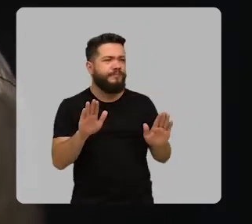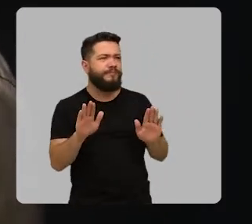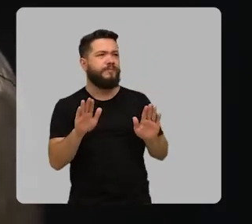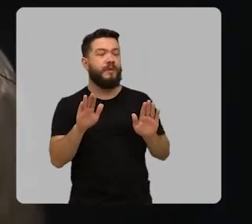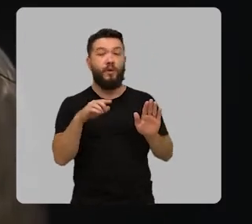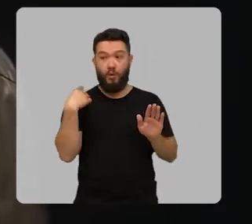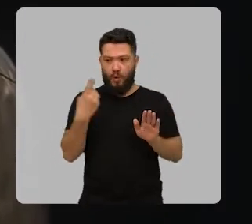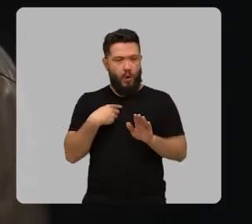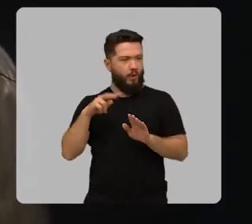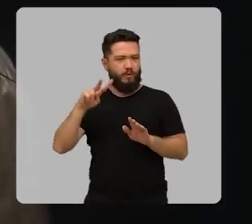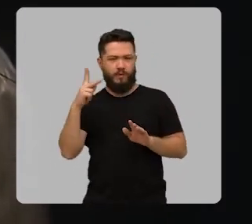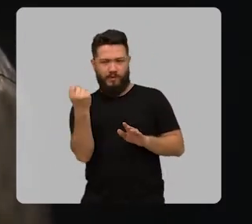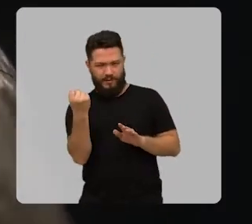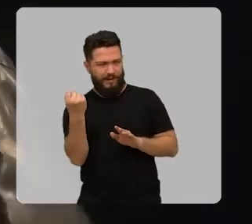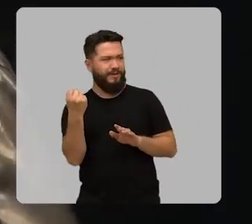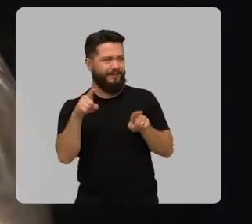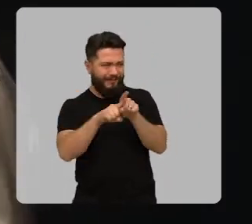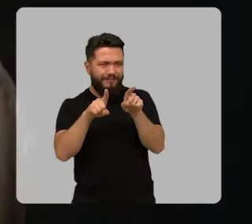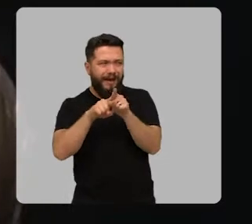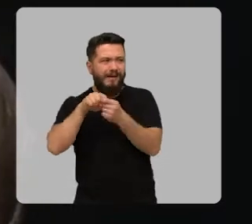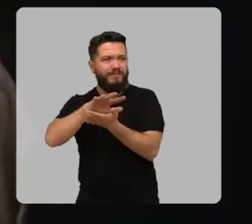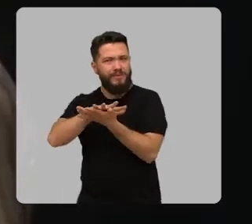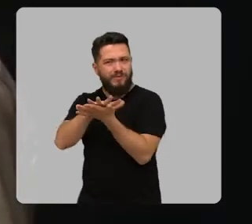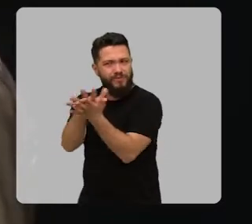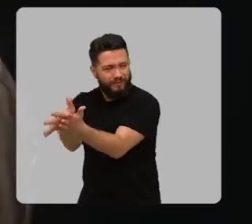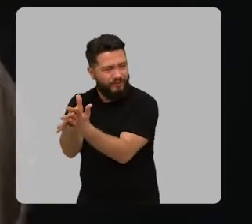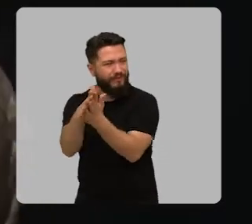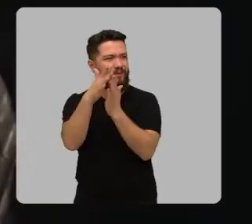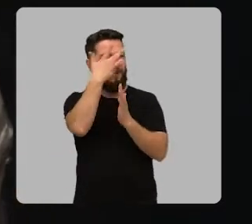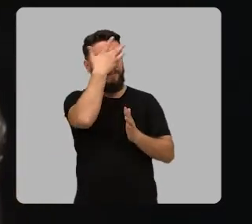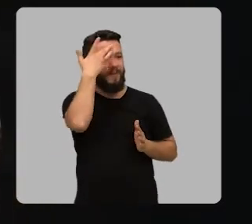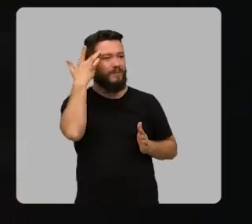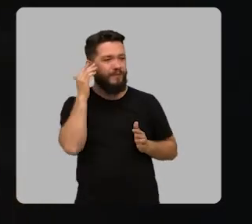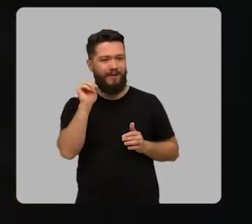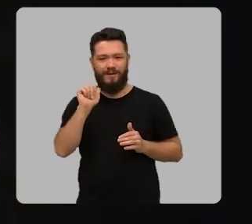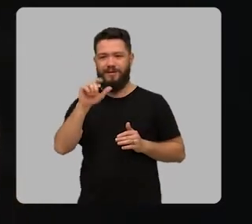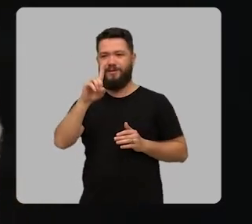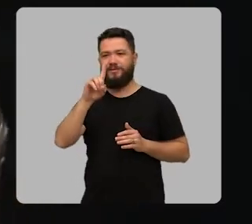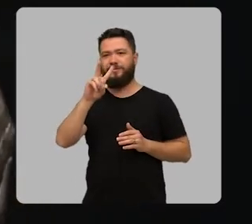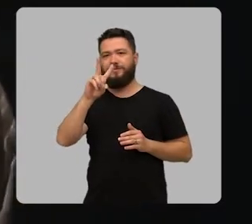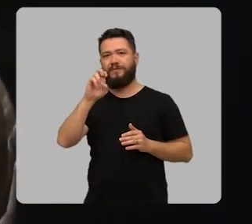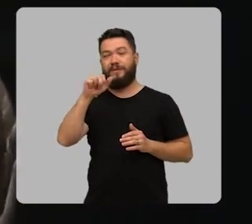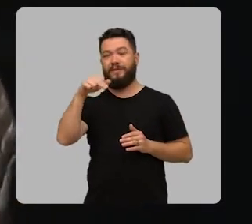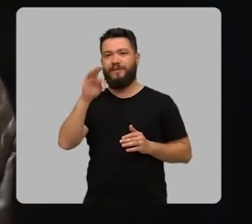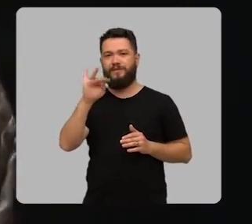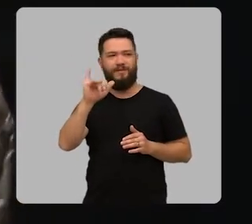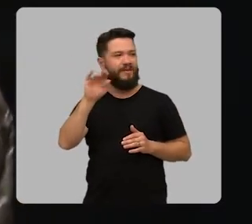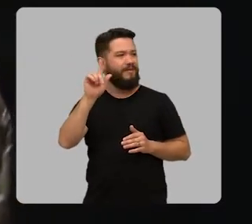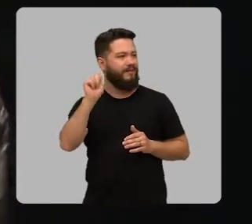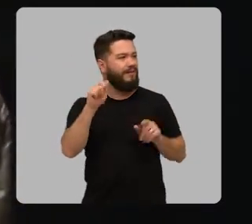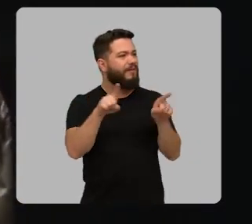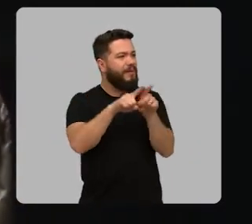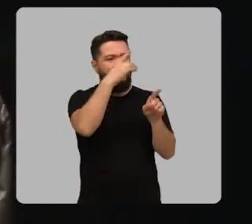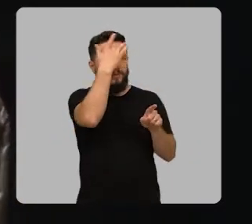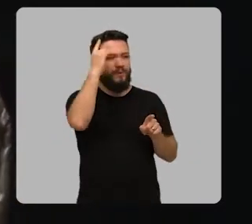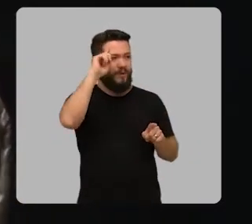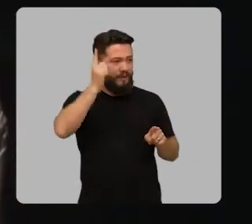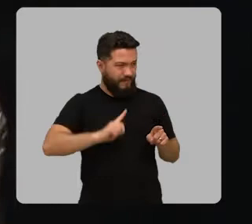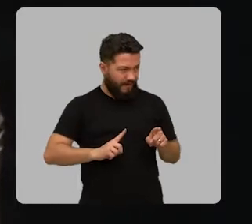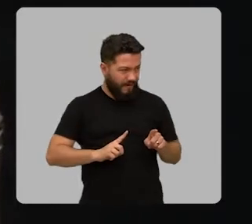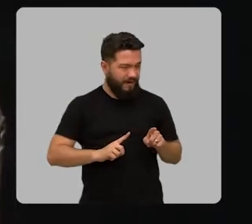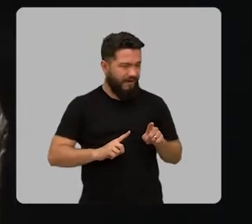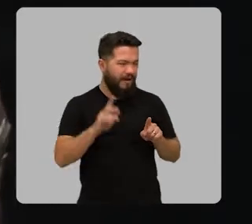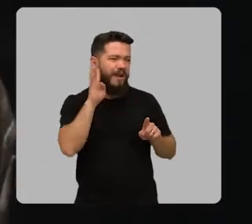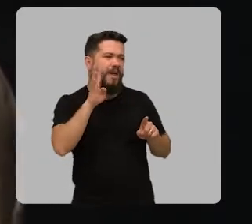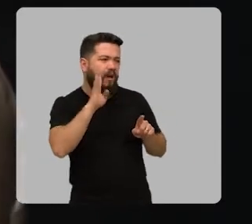homossexuais também foi perseguido os adventistas as pessoas com deficiência os idosos quem foi é muito legal e vai